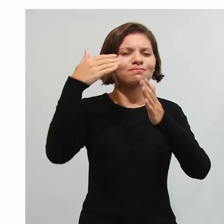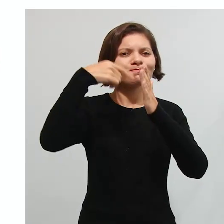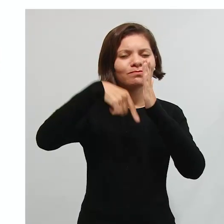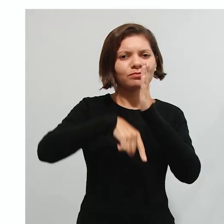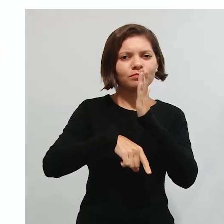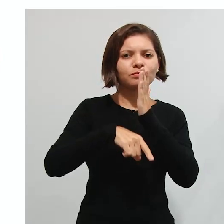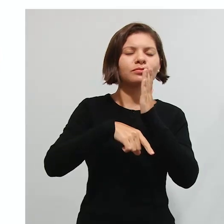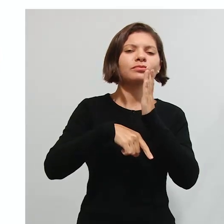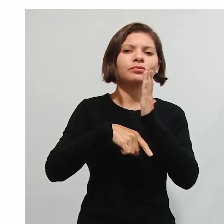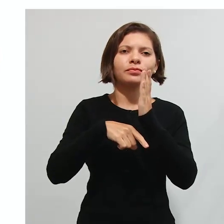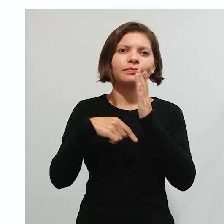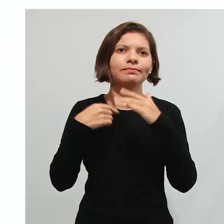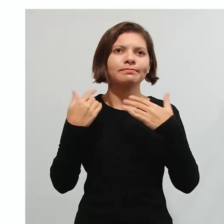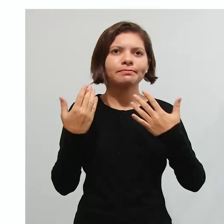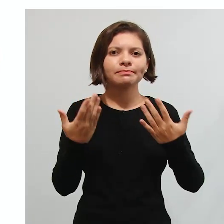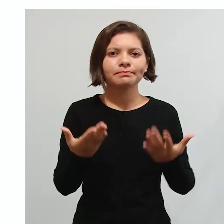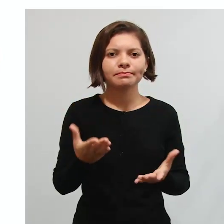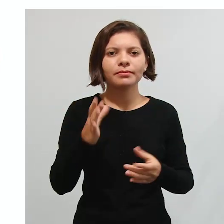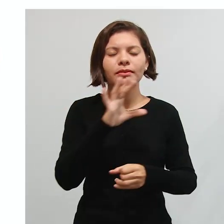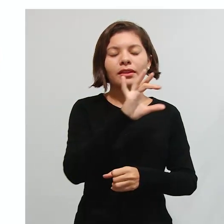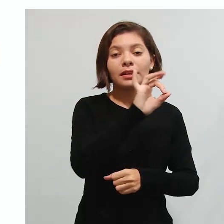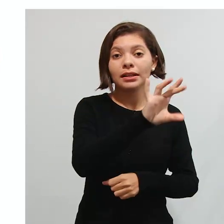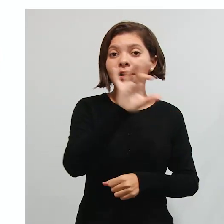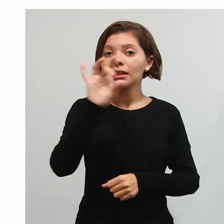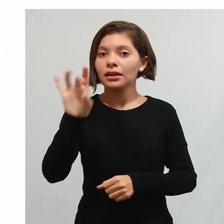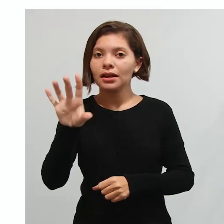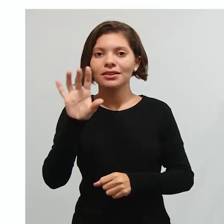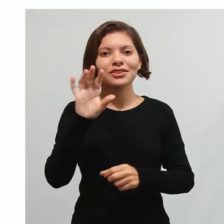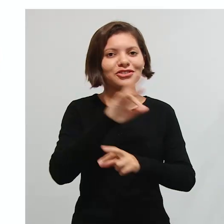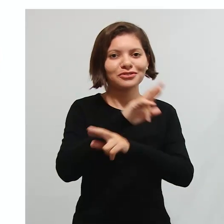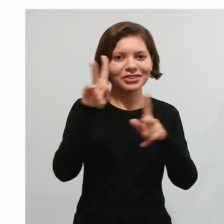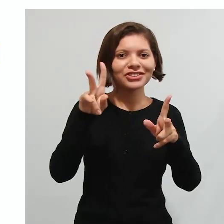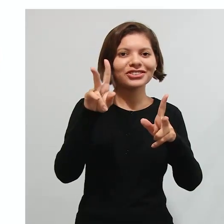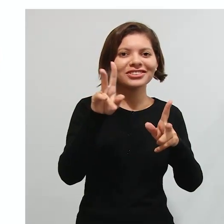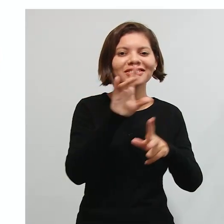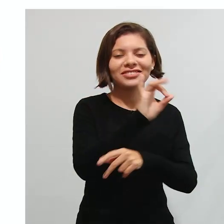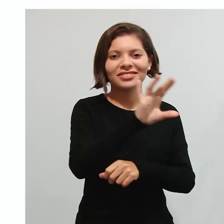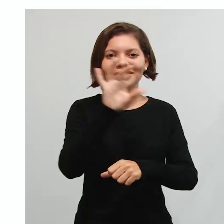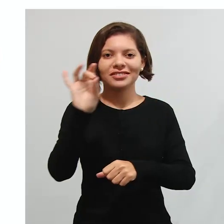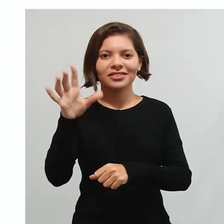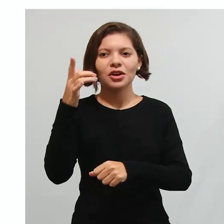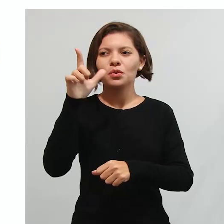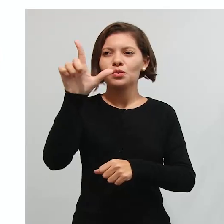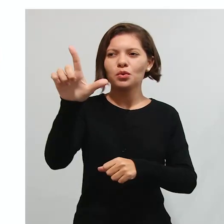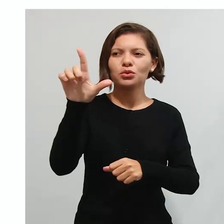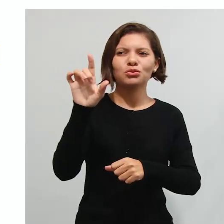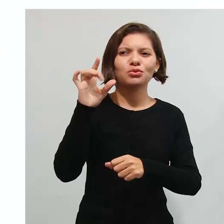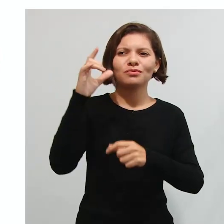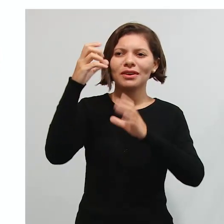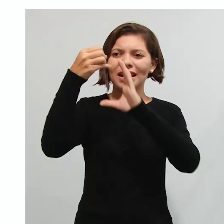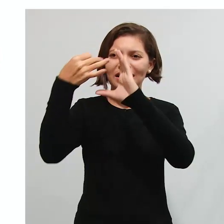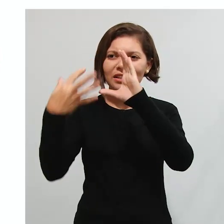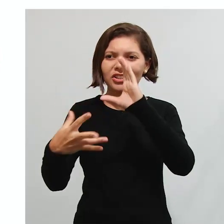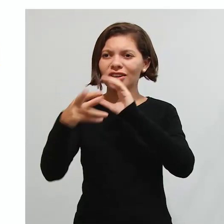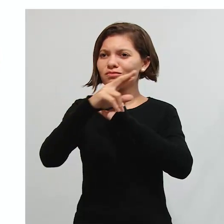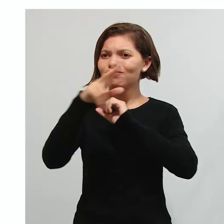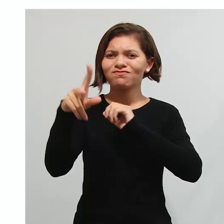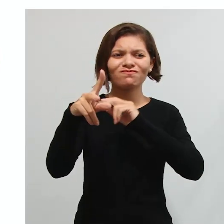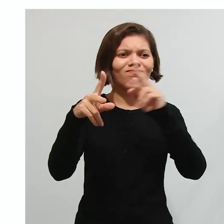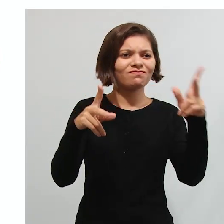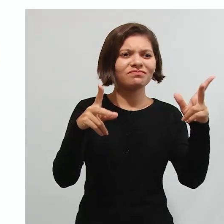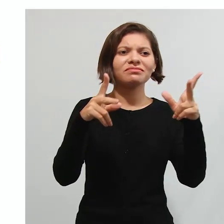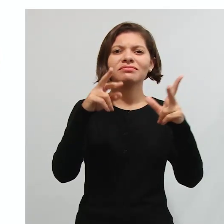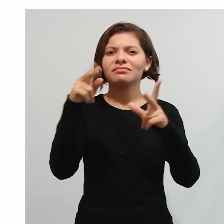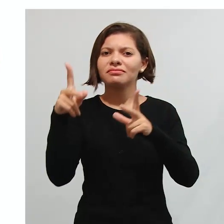profundidade naquilo ali e e e cada caso é um caso como se diz né então outro caso ele vai ter outras características e e você não